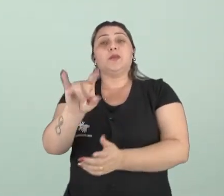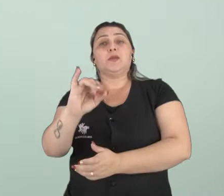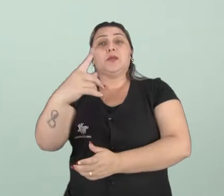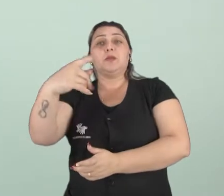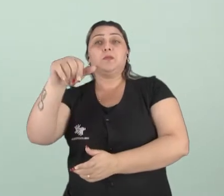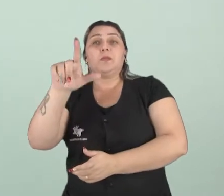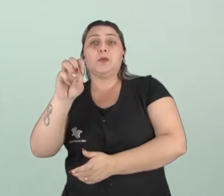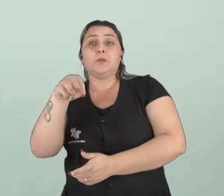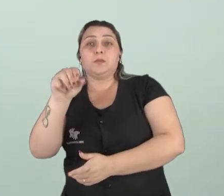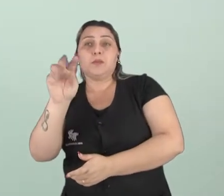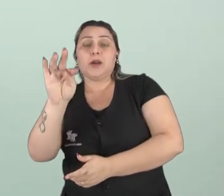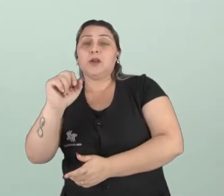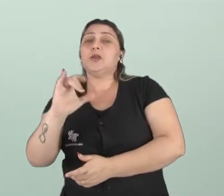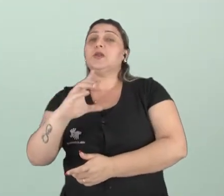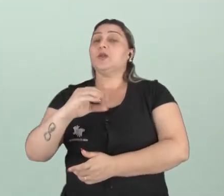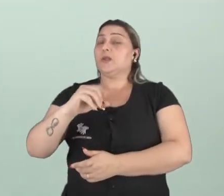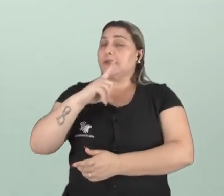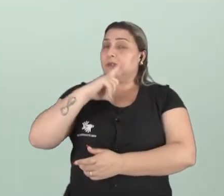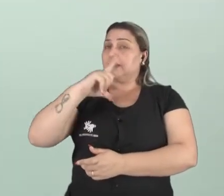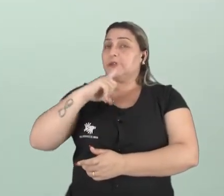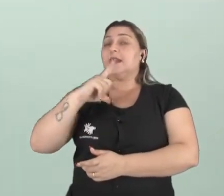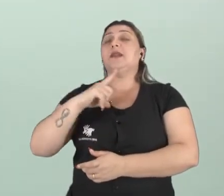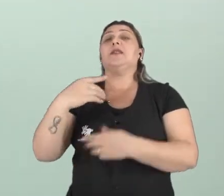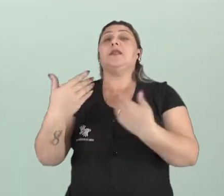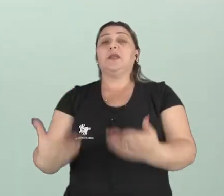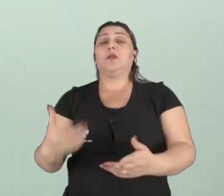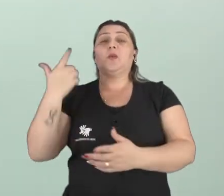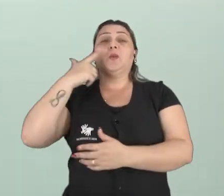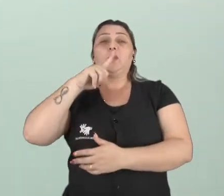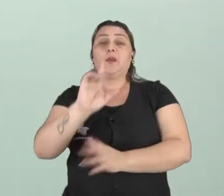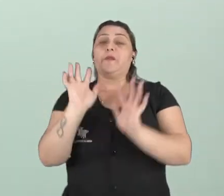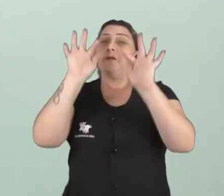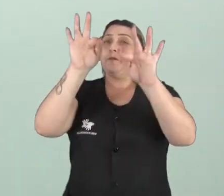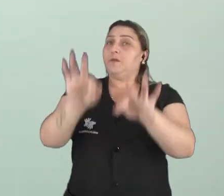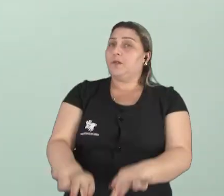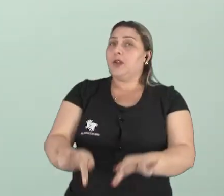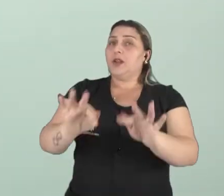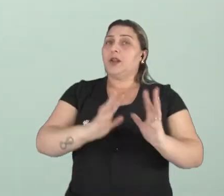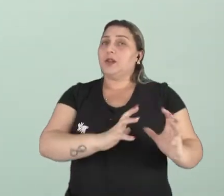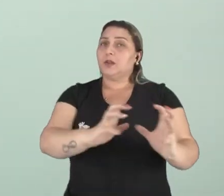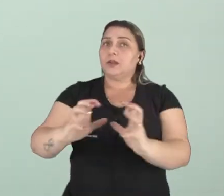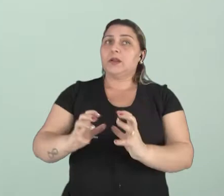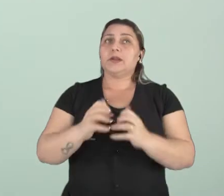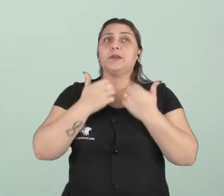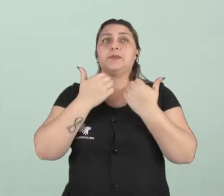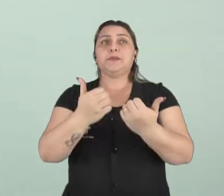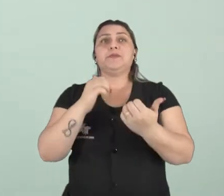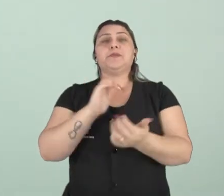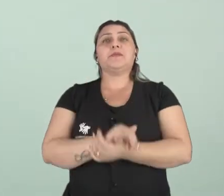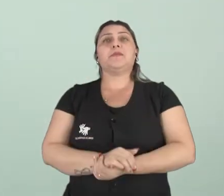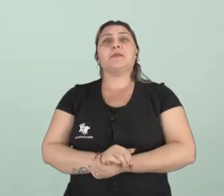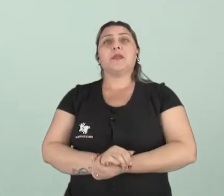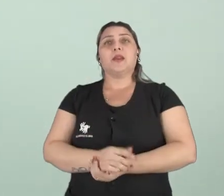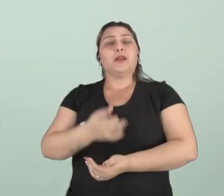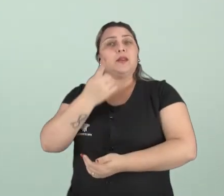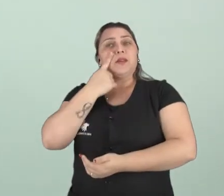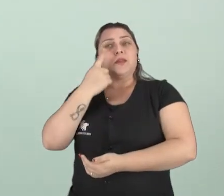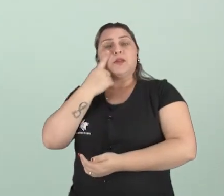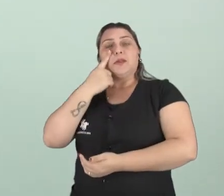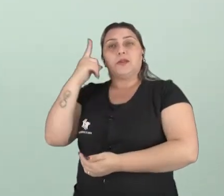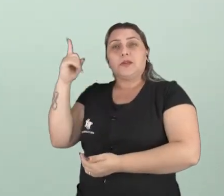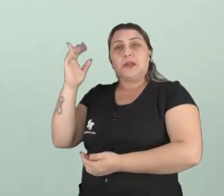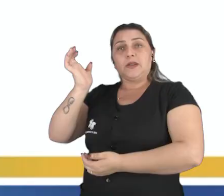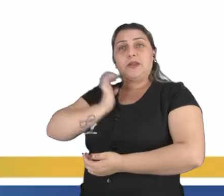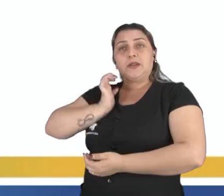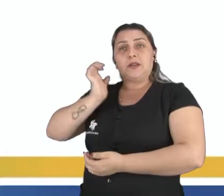porque a gente vai ter uma diplomacia, que vai conseguir dar fim aí a essa questão, tá, pessoal? Aí, só para a gente acentuar, a gente